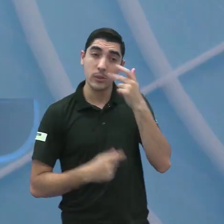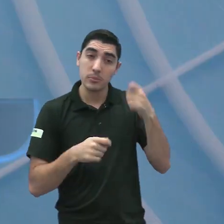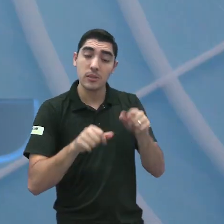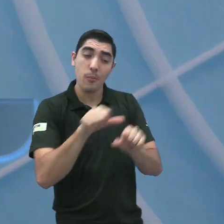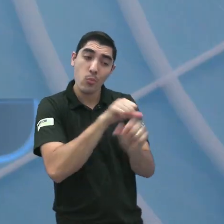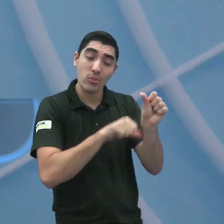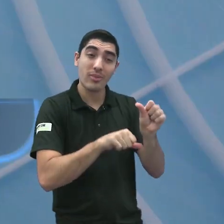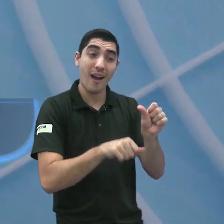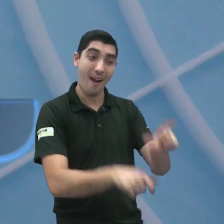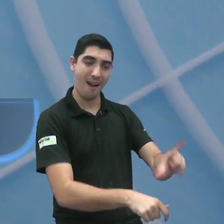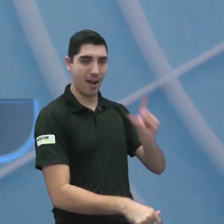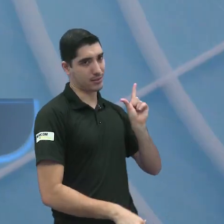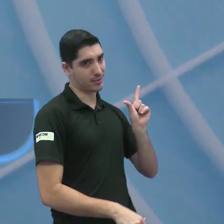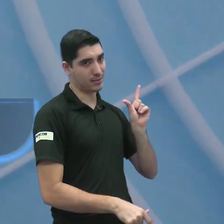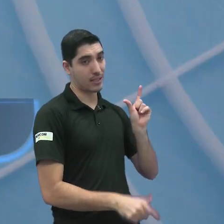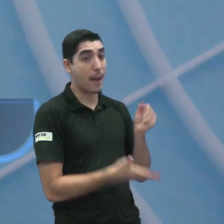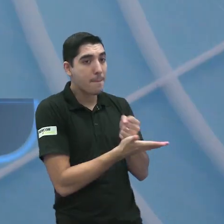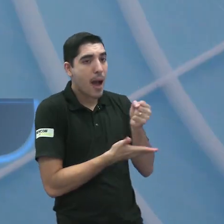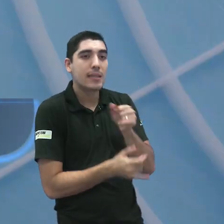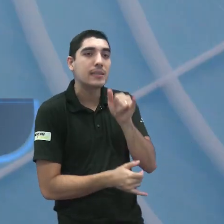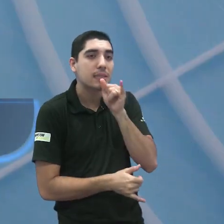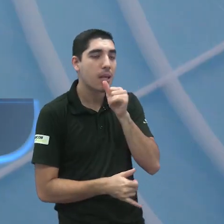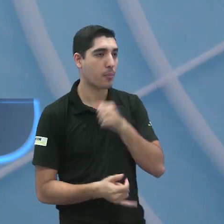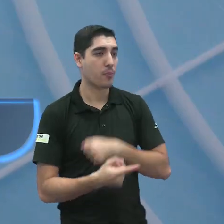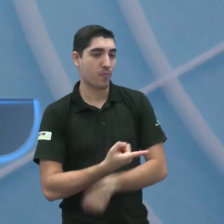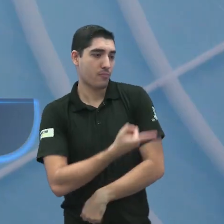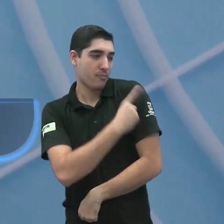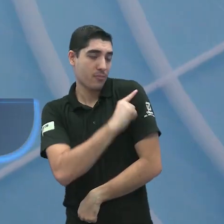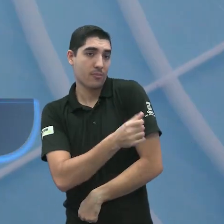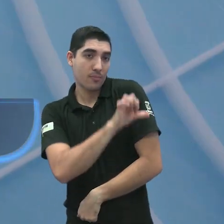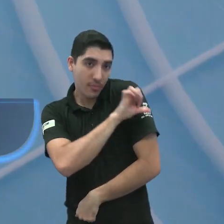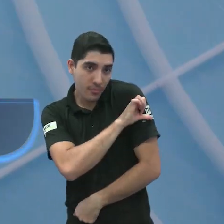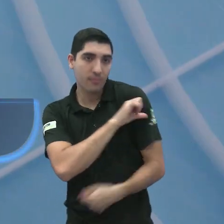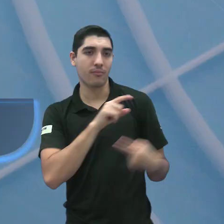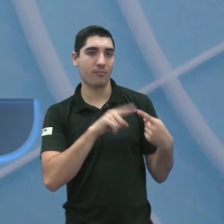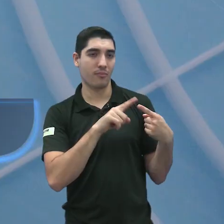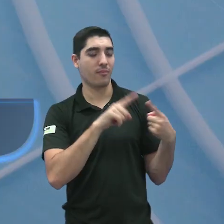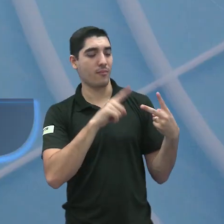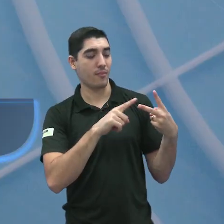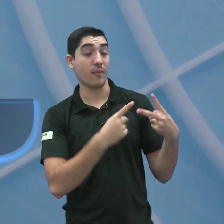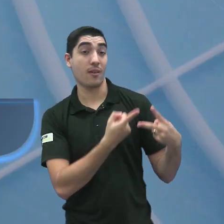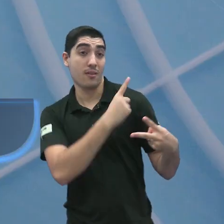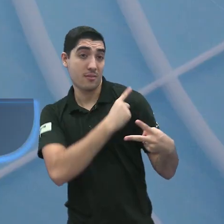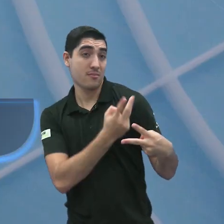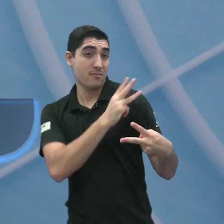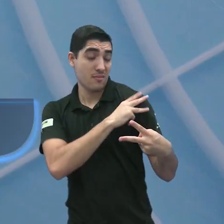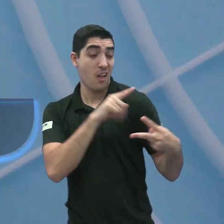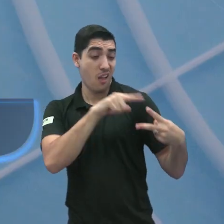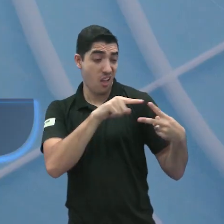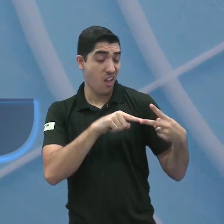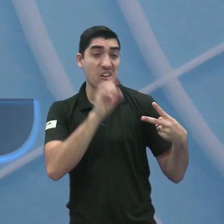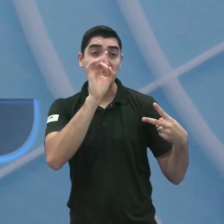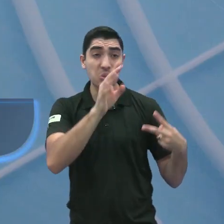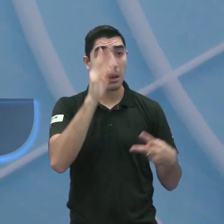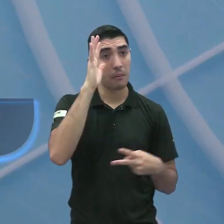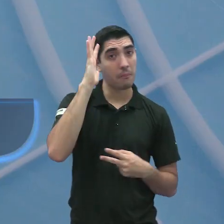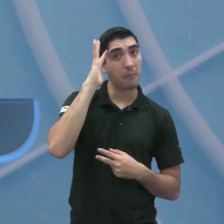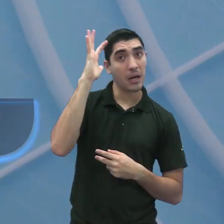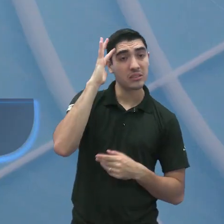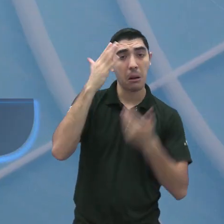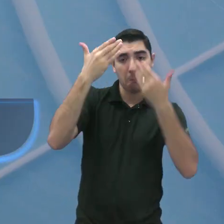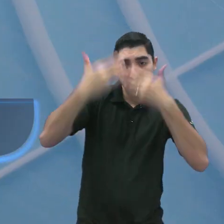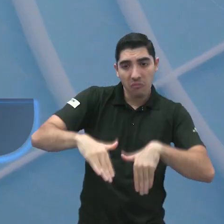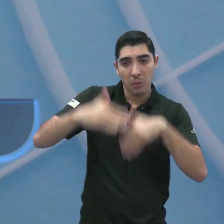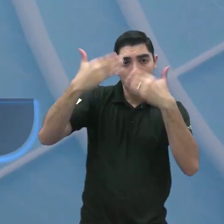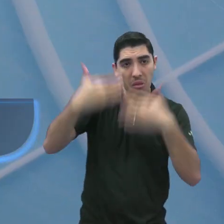base, né? Então, a gente tem um ensino médio, um ensino fundamental, que é baseado apenas na pessoa prestar vestibular,